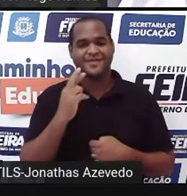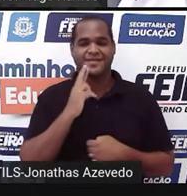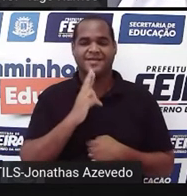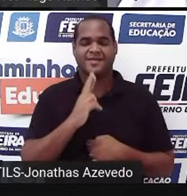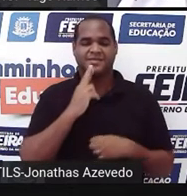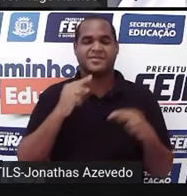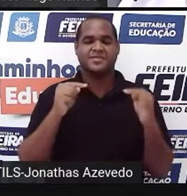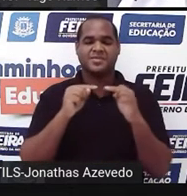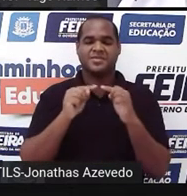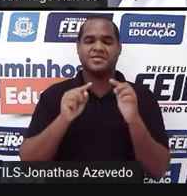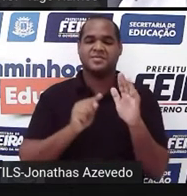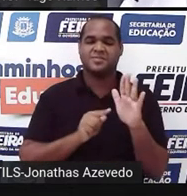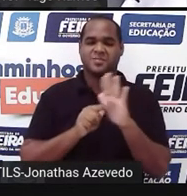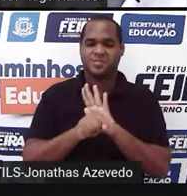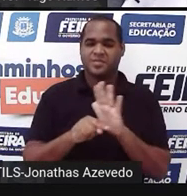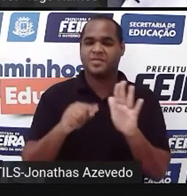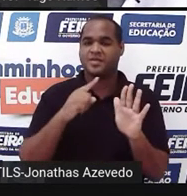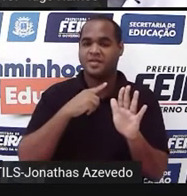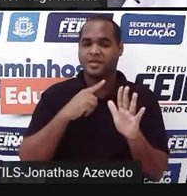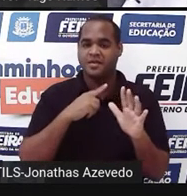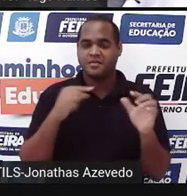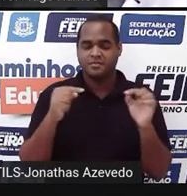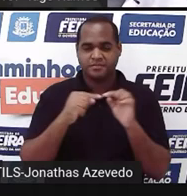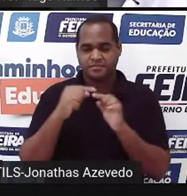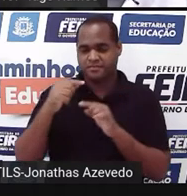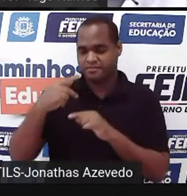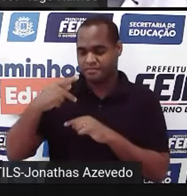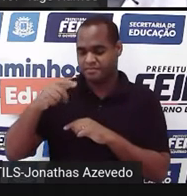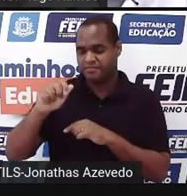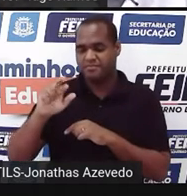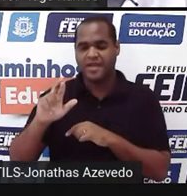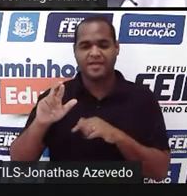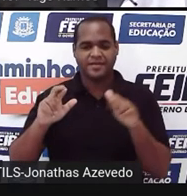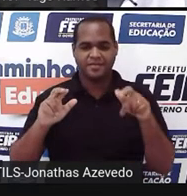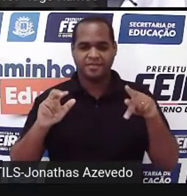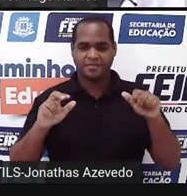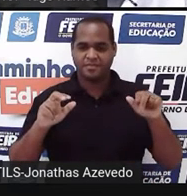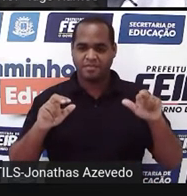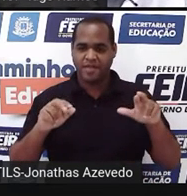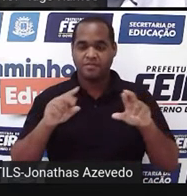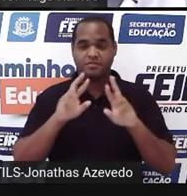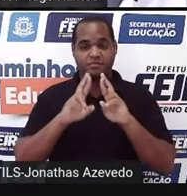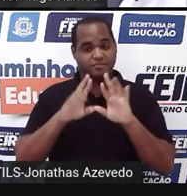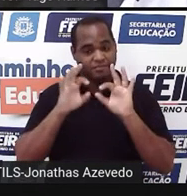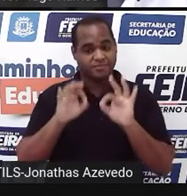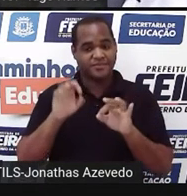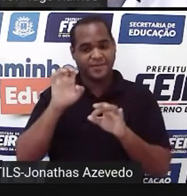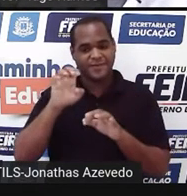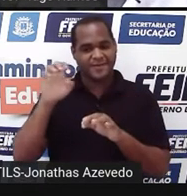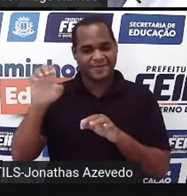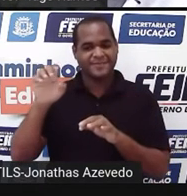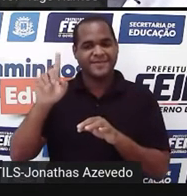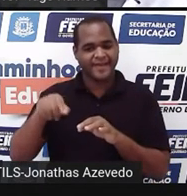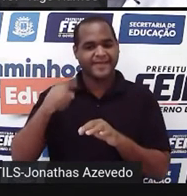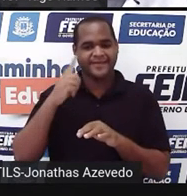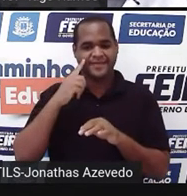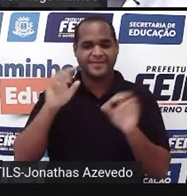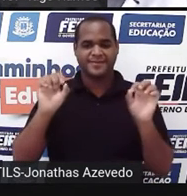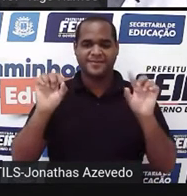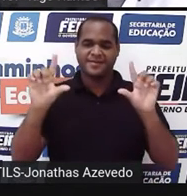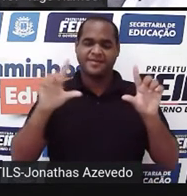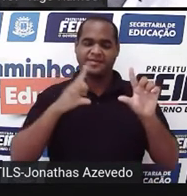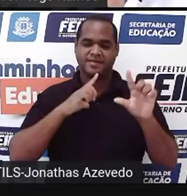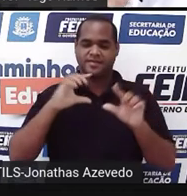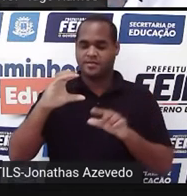para essa pergunta né que é o parque e a solução para essas equações da tela é o que está na